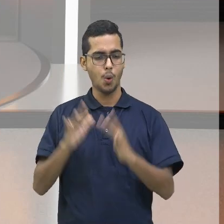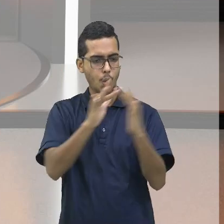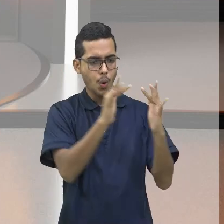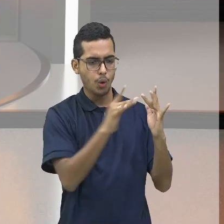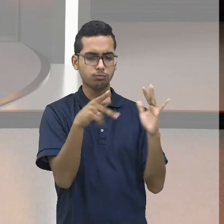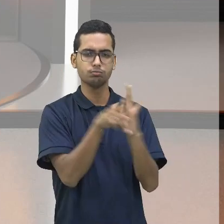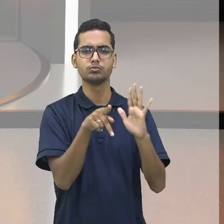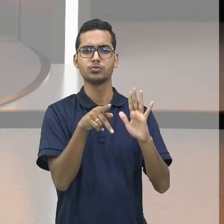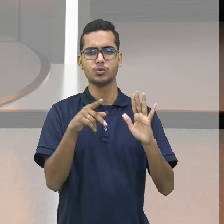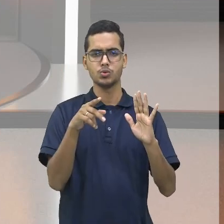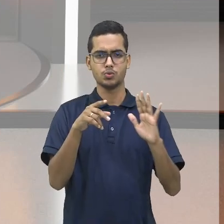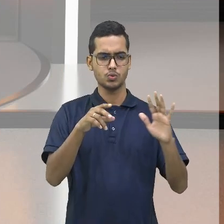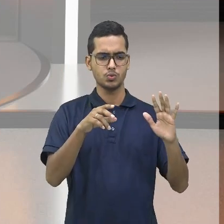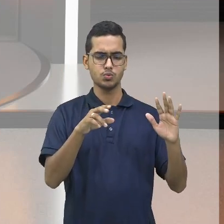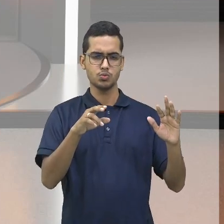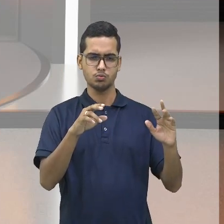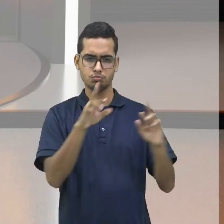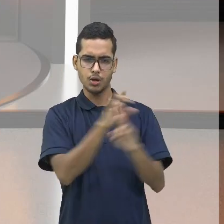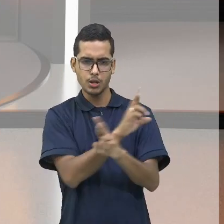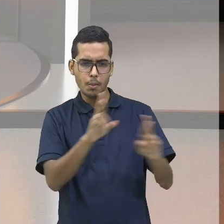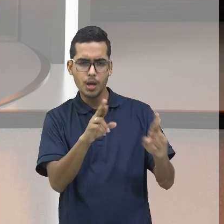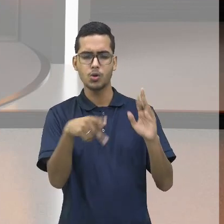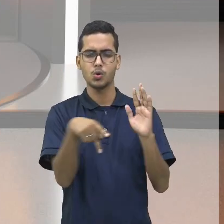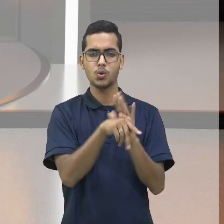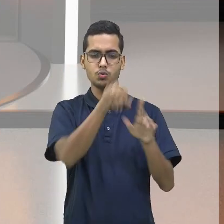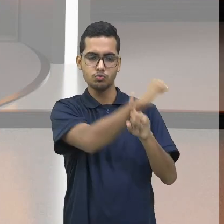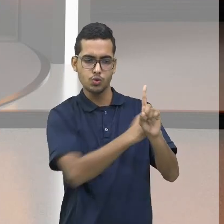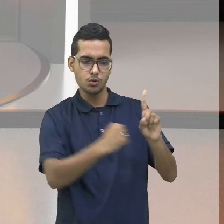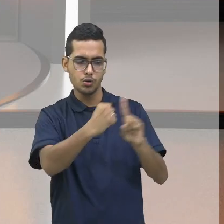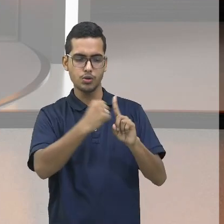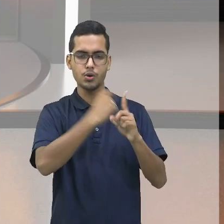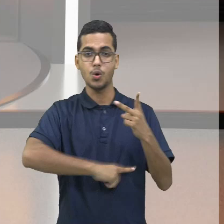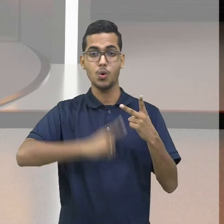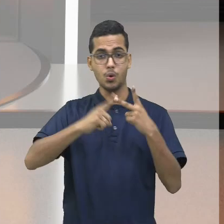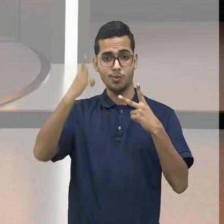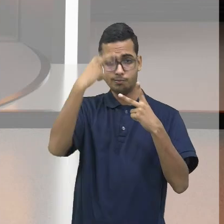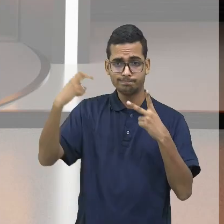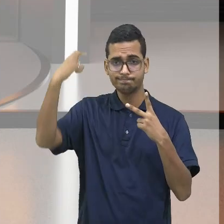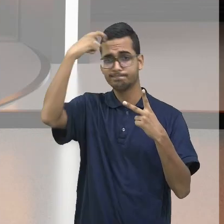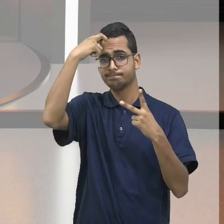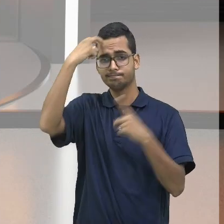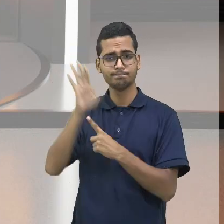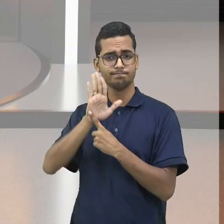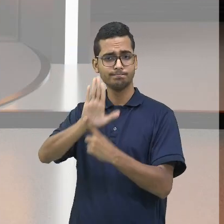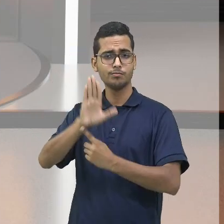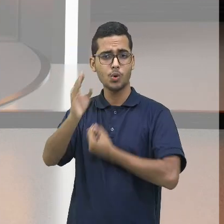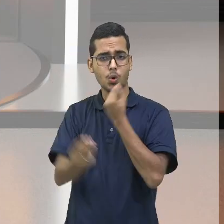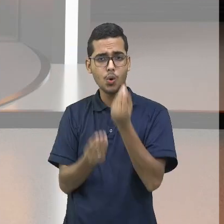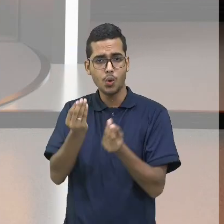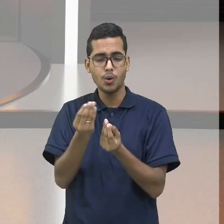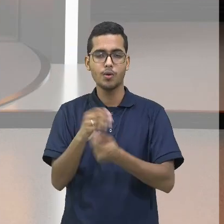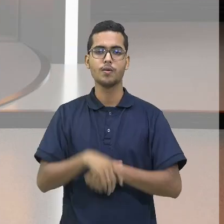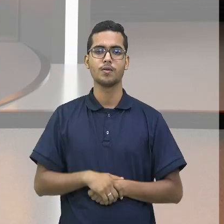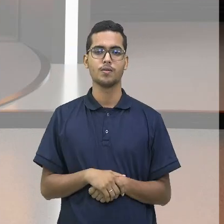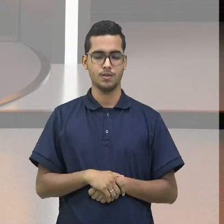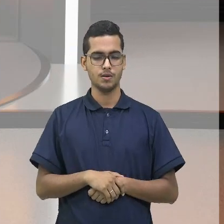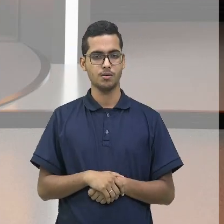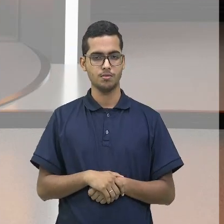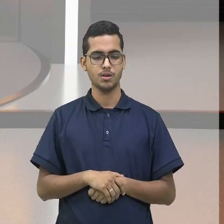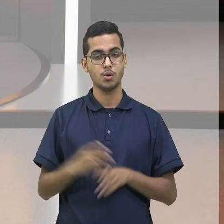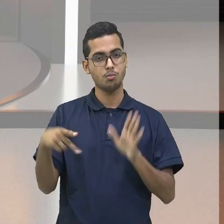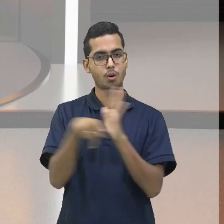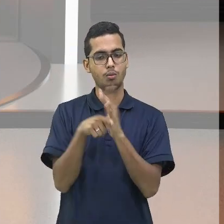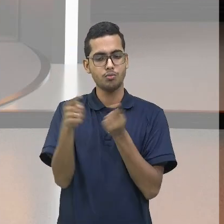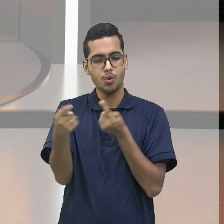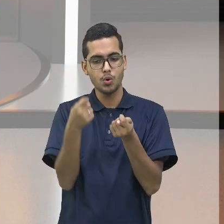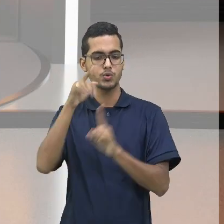social, toda a conexão cultural vai passar nas rédeas e no controle da